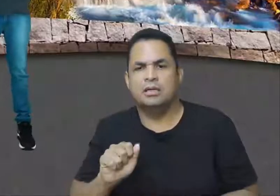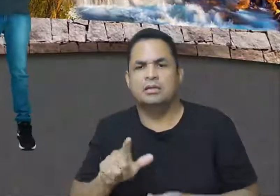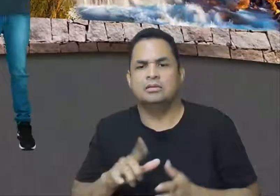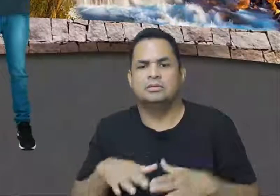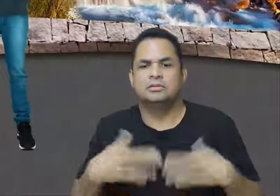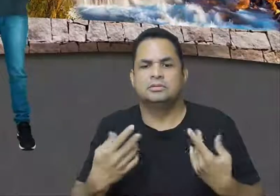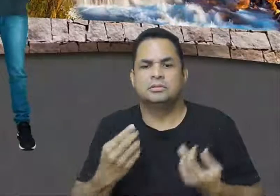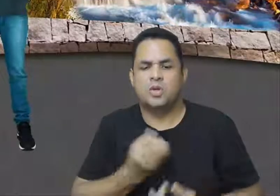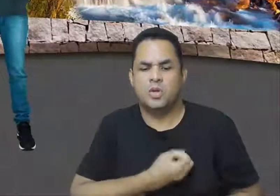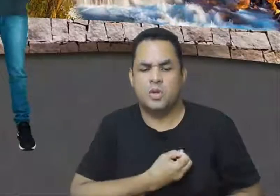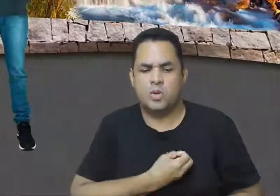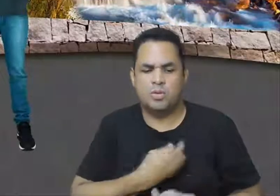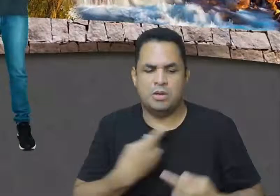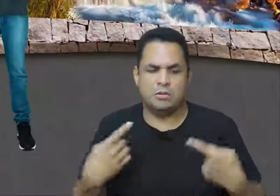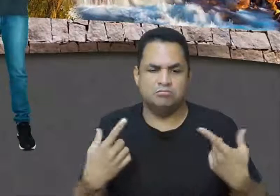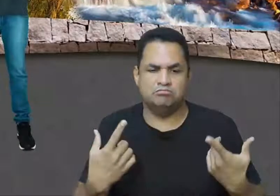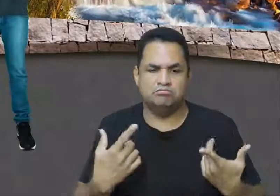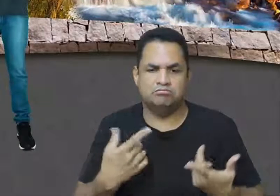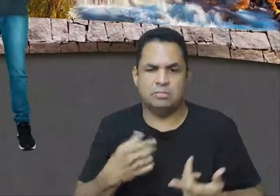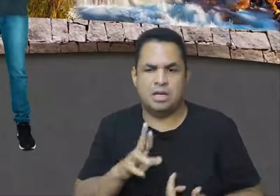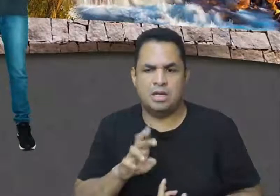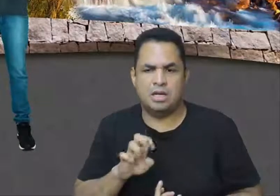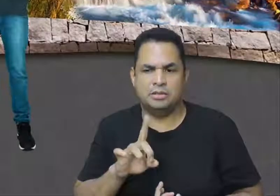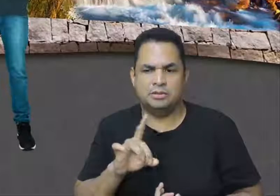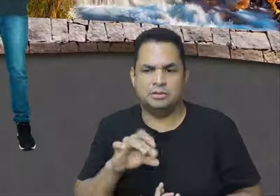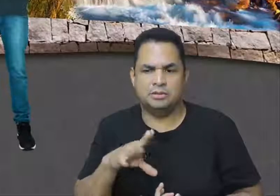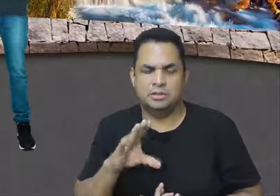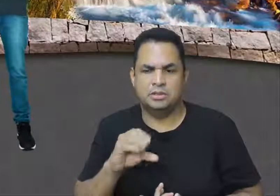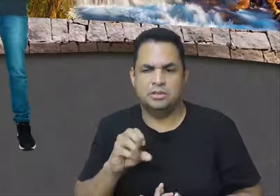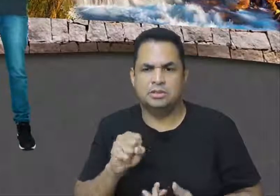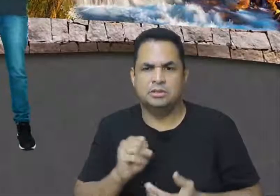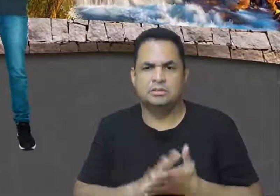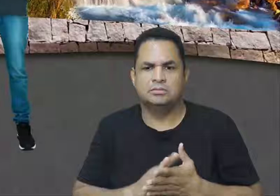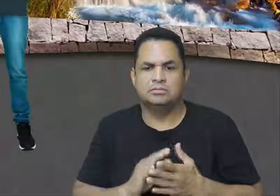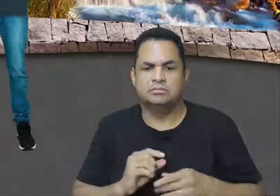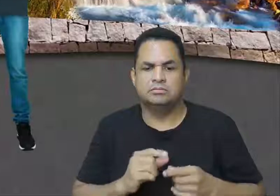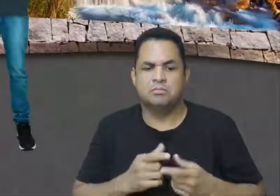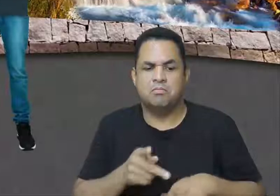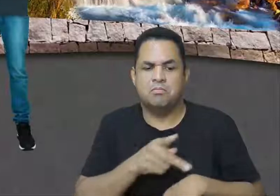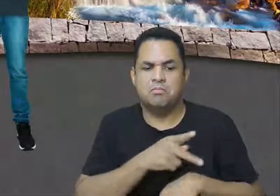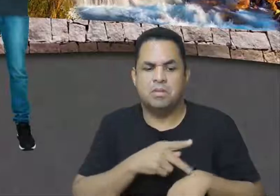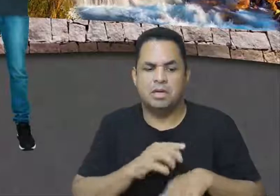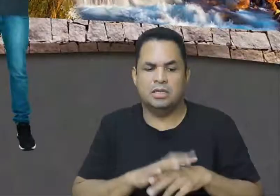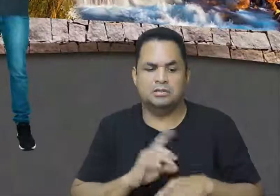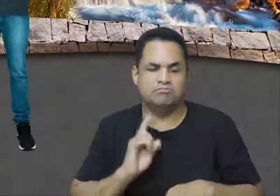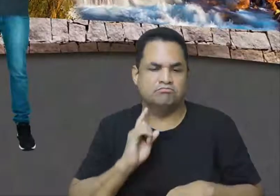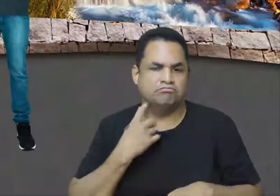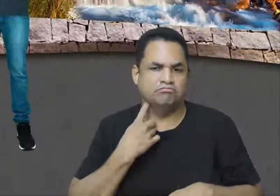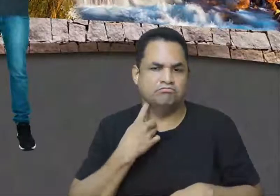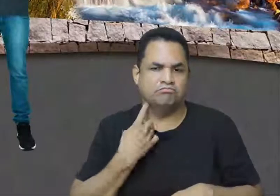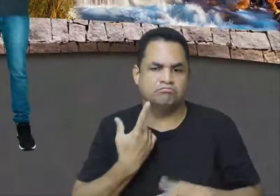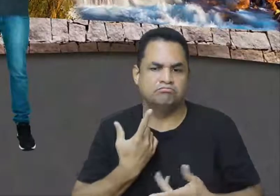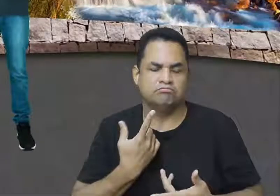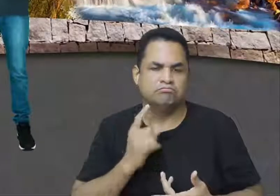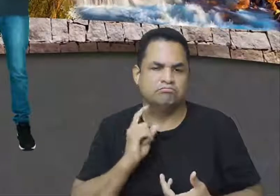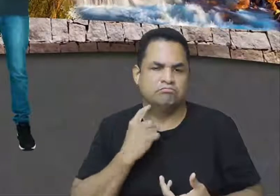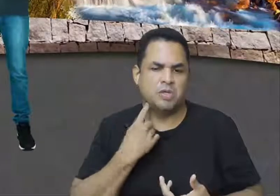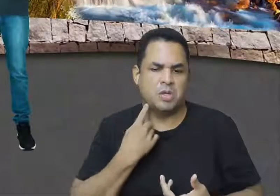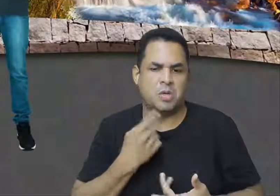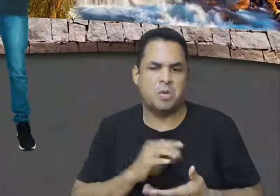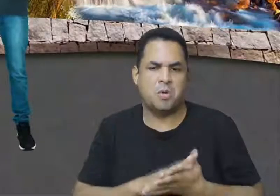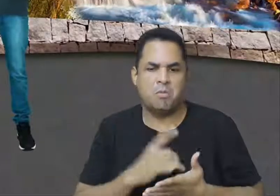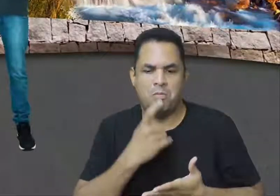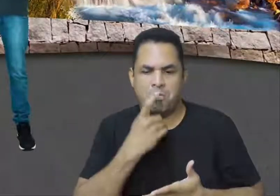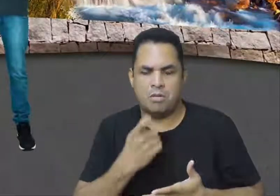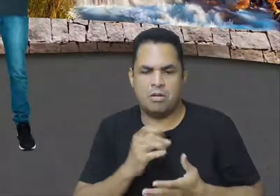números relativos, o maior poluidor do meio ambiente é os Estados Unidos, com a sua